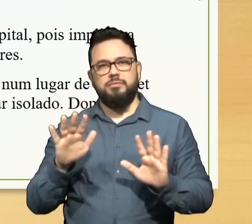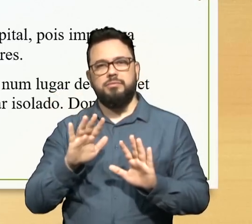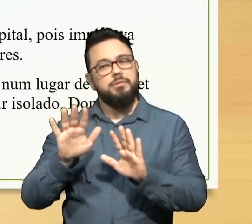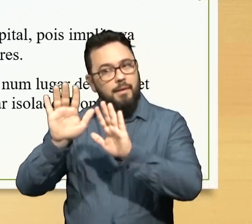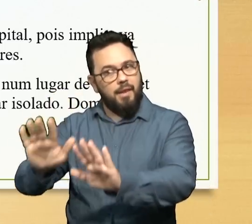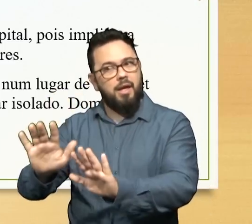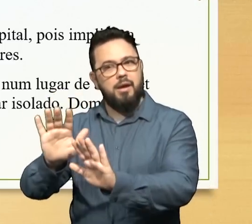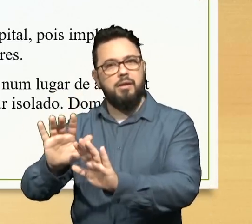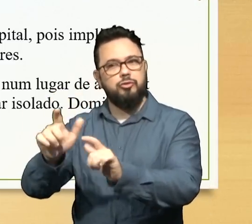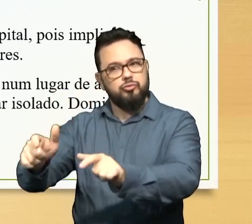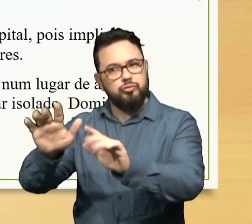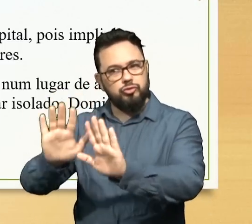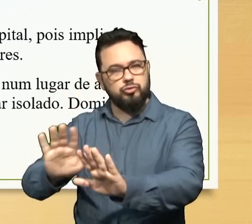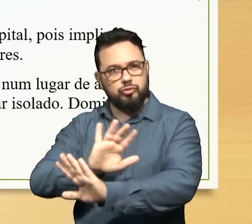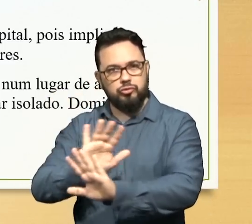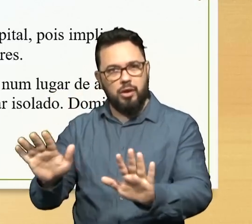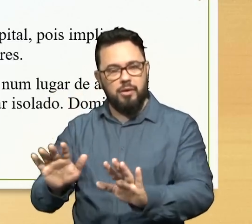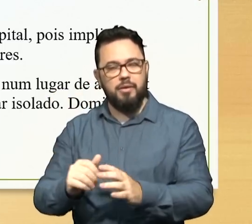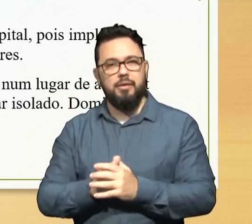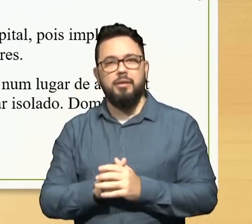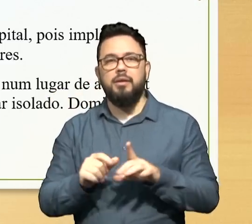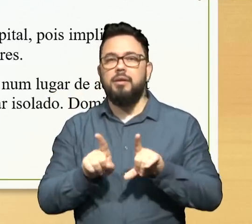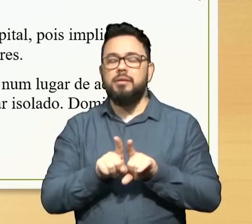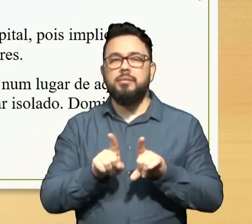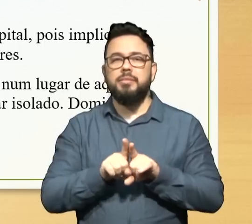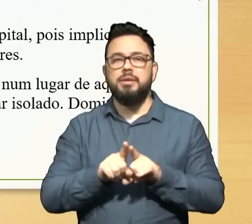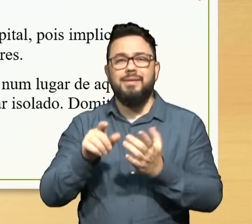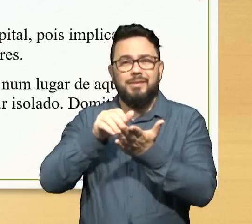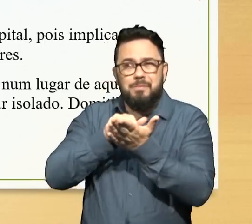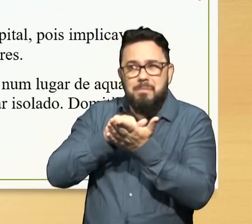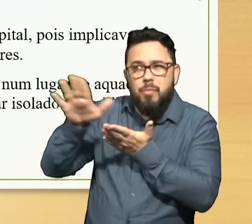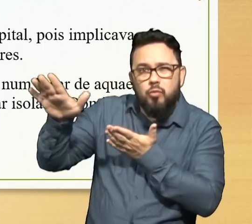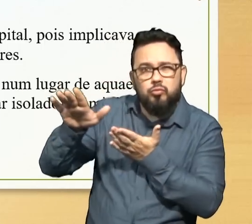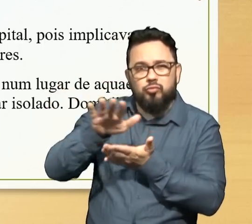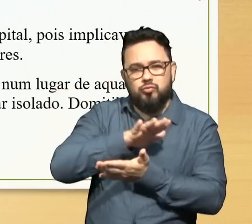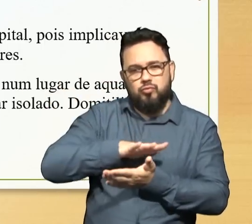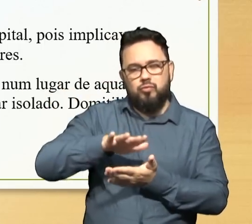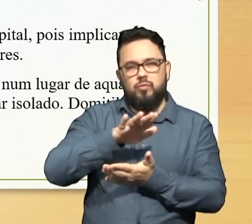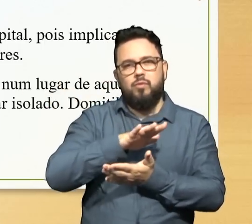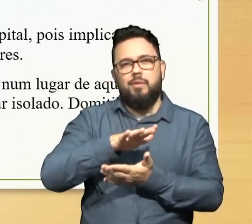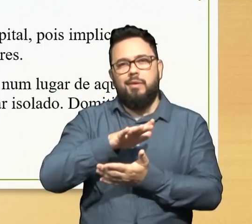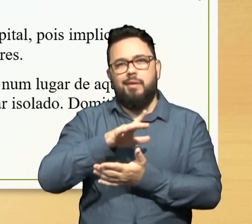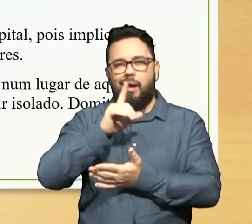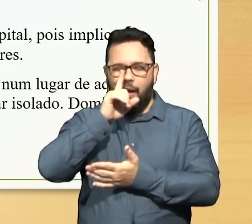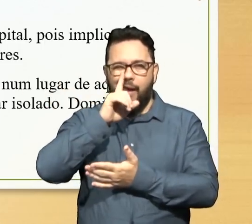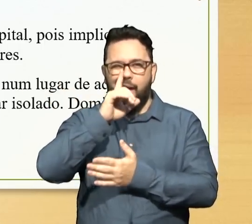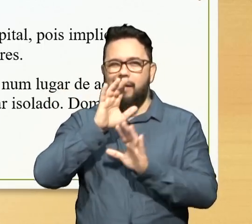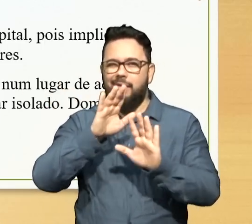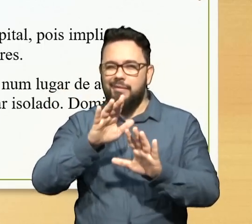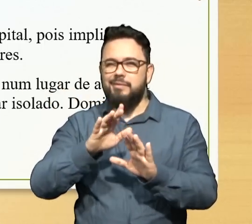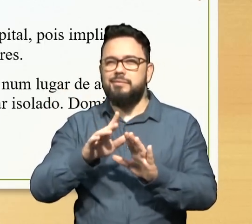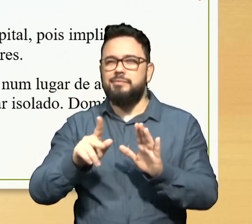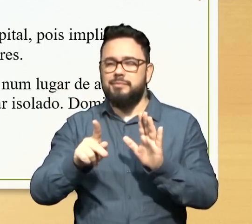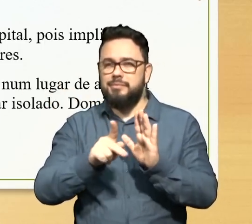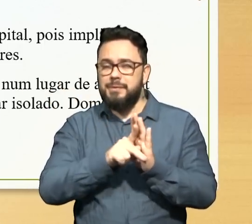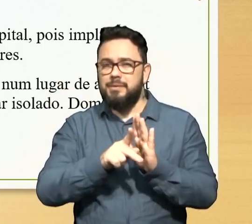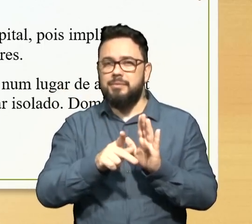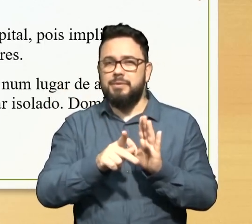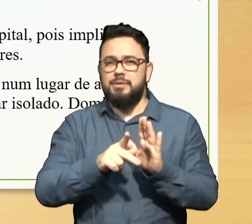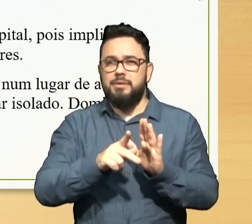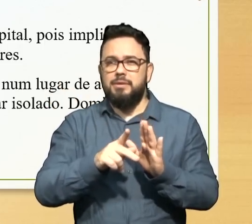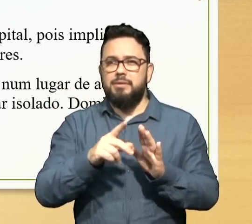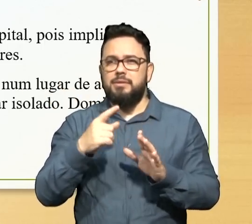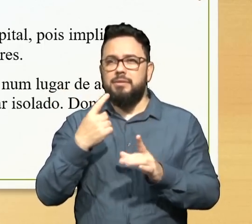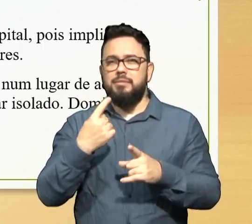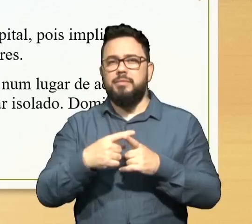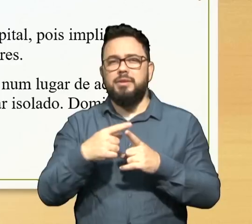Crisóstomo você tinha também a deportação que era uma pena mais grave que o Desterro era considerada como pena capital pois implicava numa